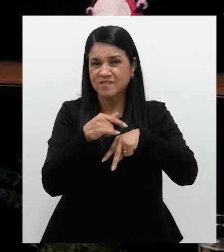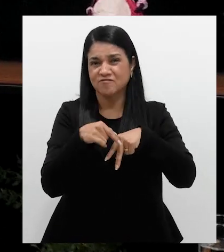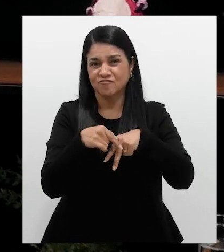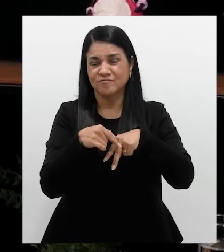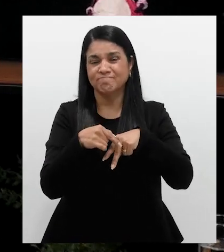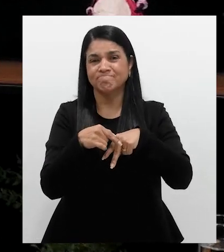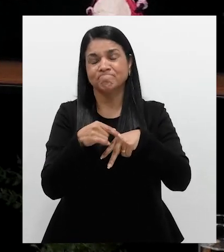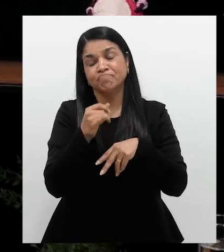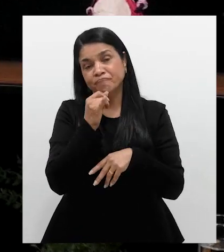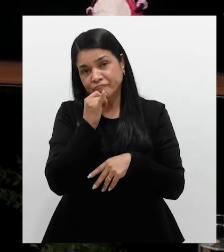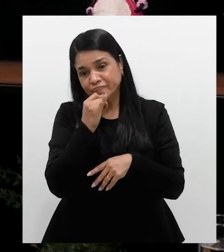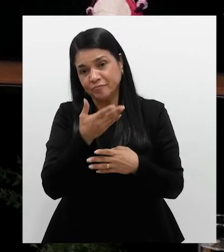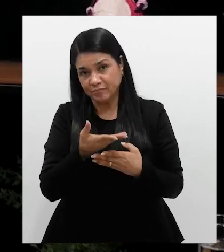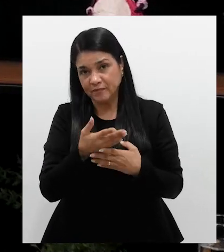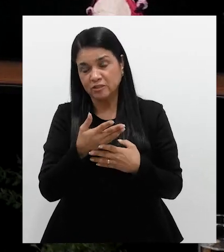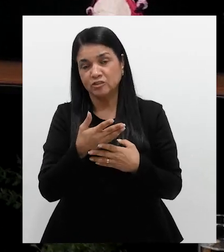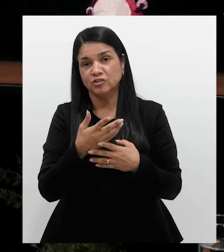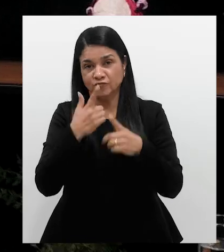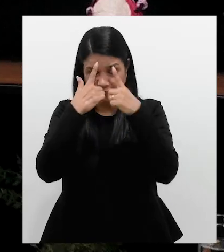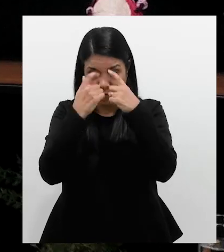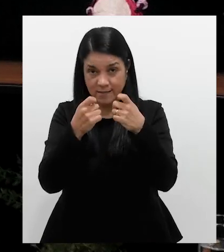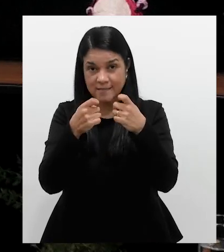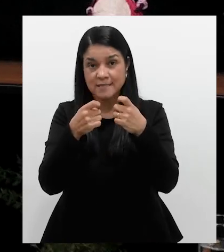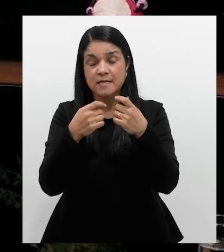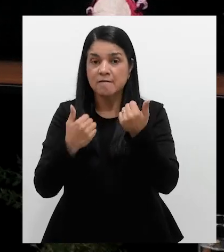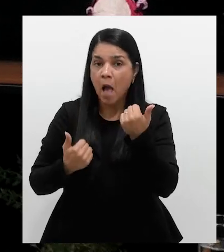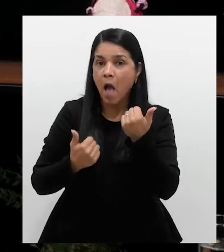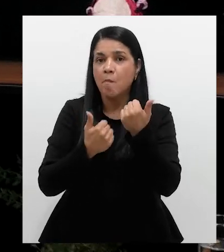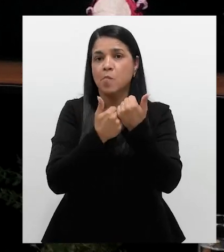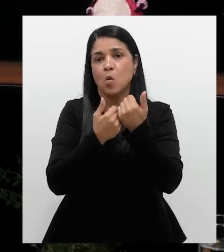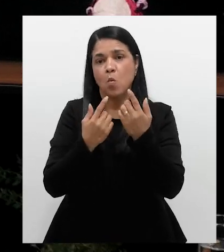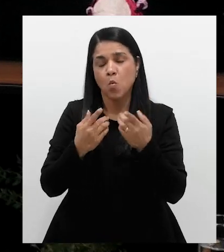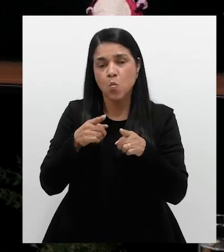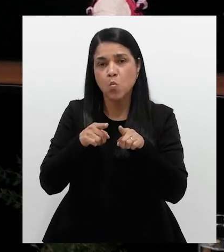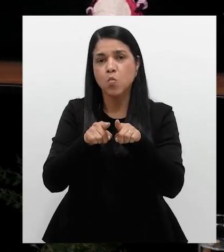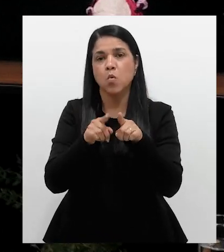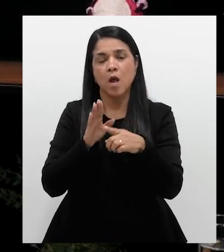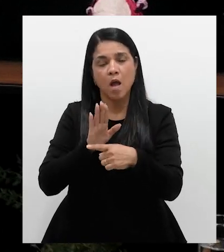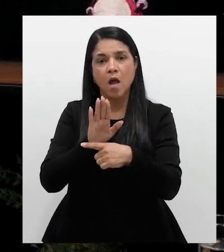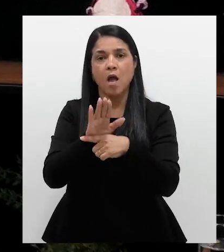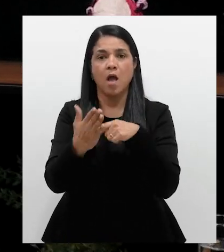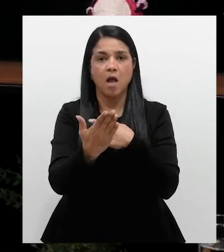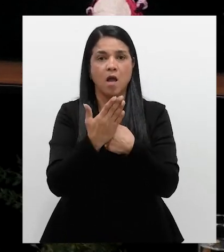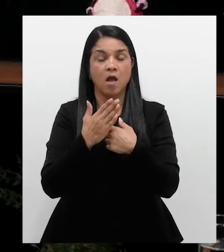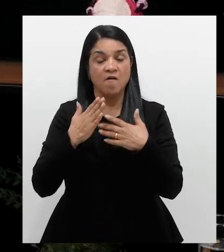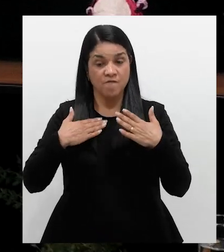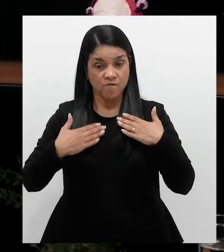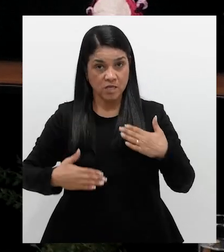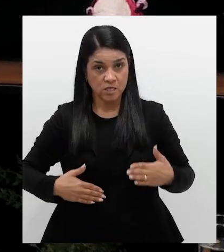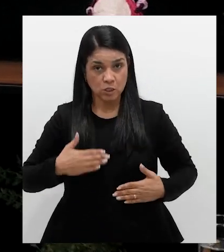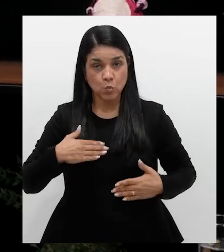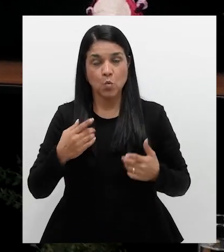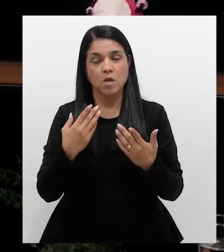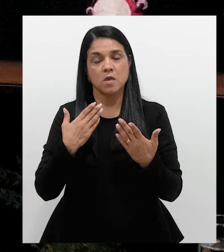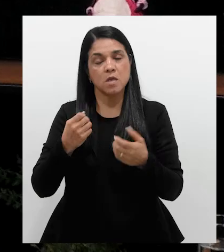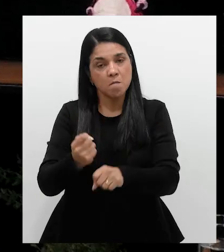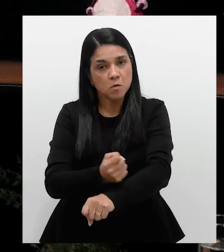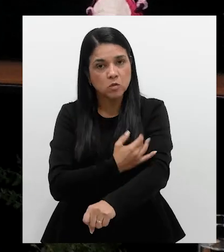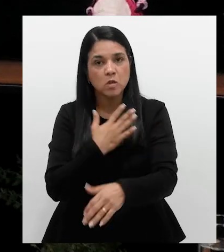infelizmente, de uma situação como essa, elas vão ser amparadas de uma maneira geral. Elas vão ser amparadas tanto no aspecto físico como no